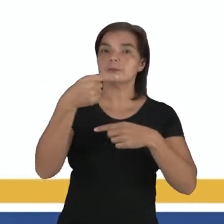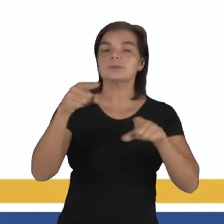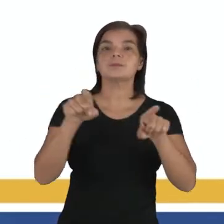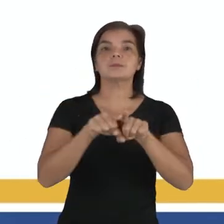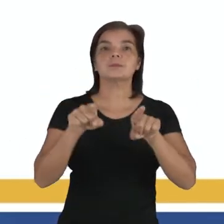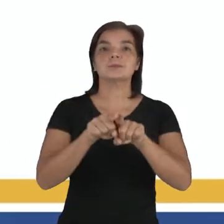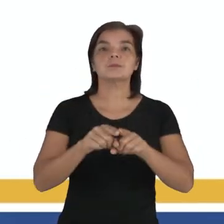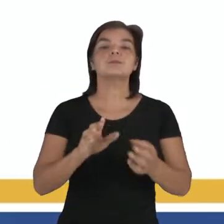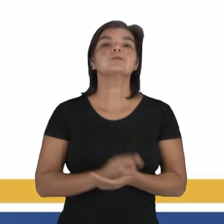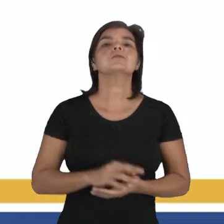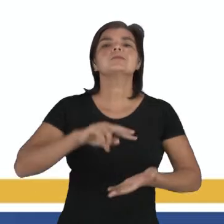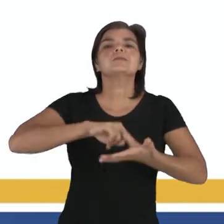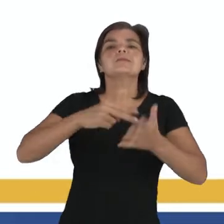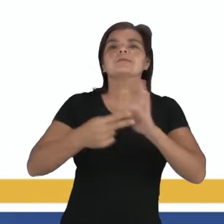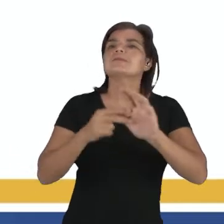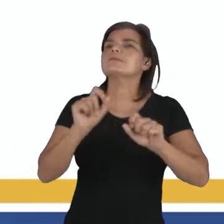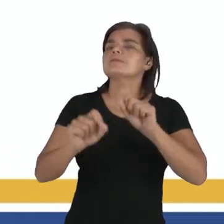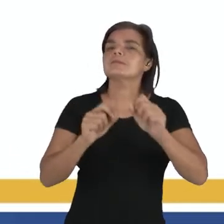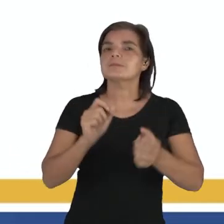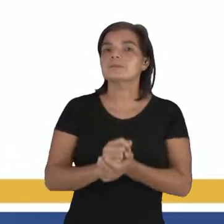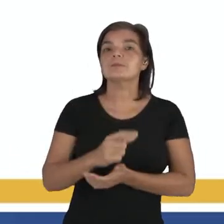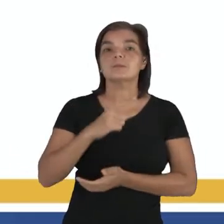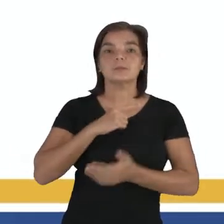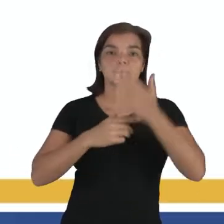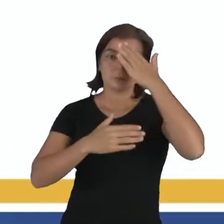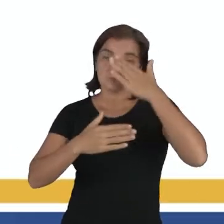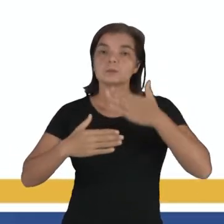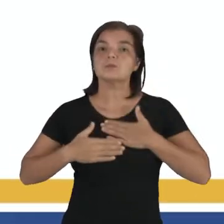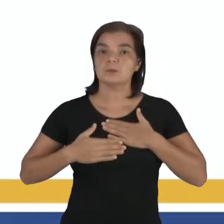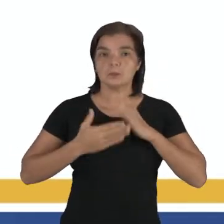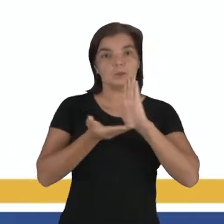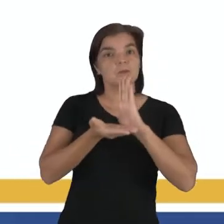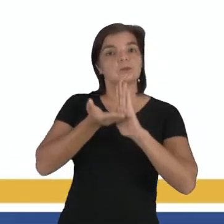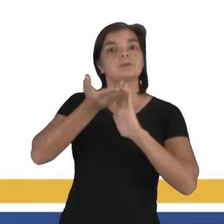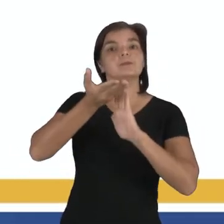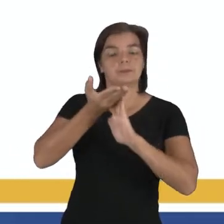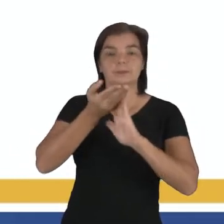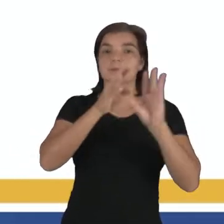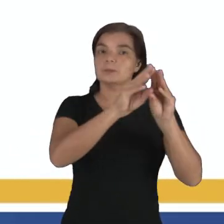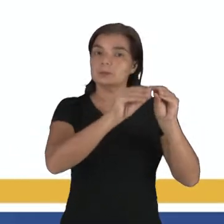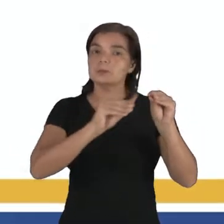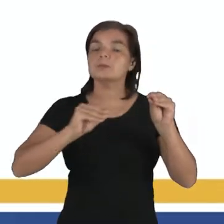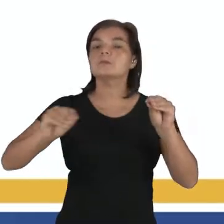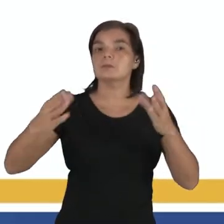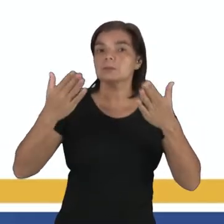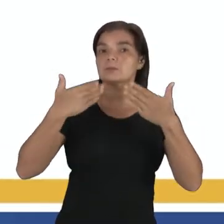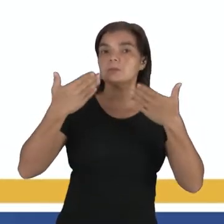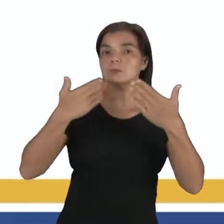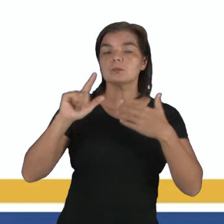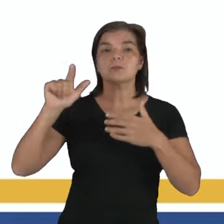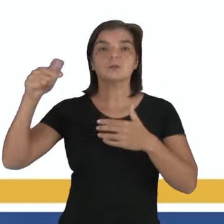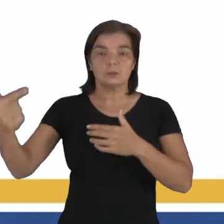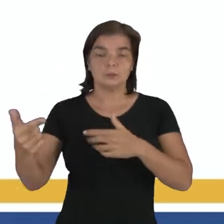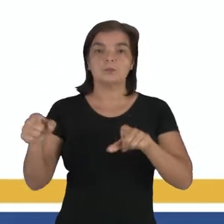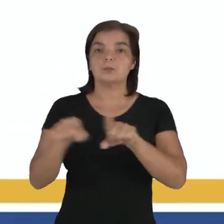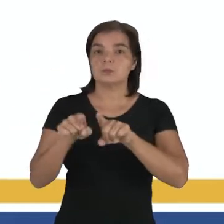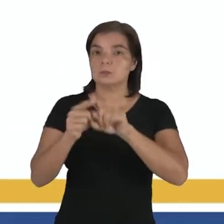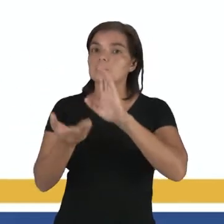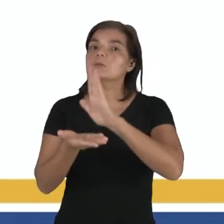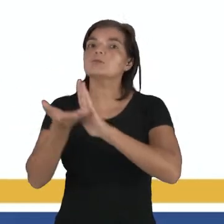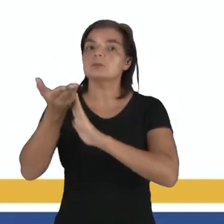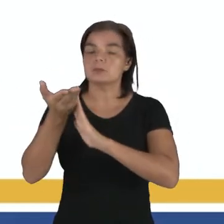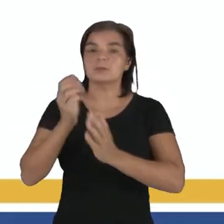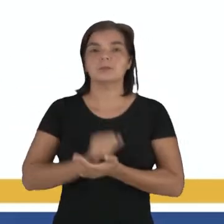para o azul. O que significa isso? É que se tem um corpo com uma temperatura maior, ele vai transferir calor para um corpo que tem uma temperatura